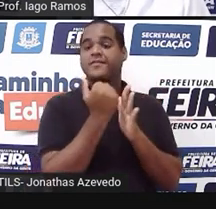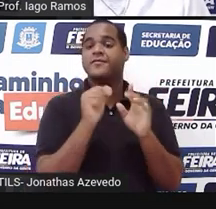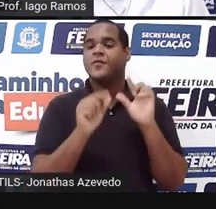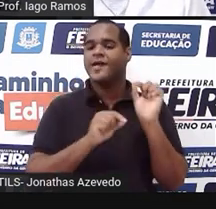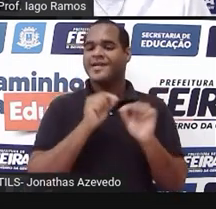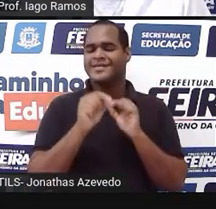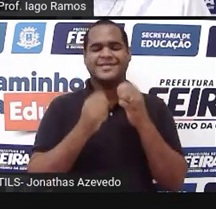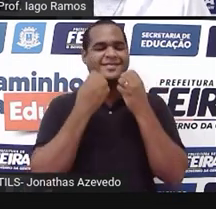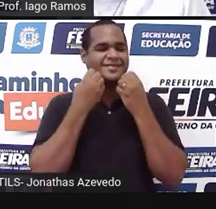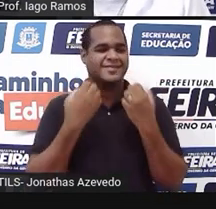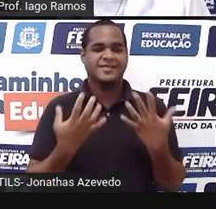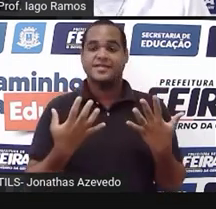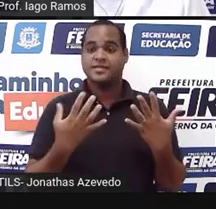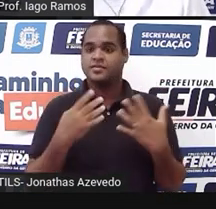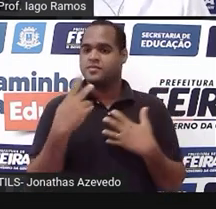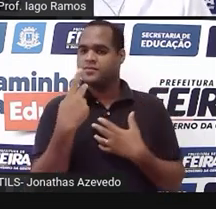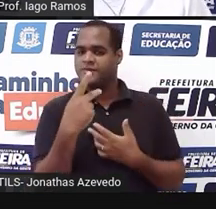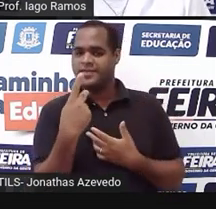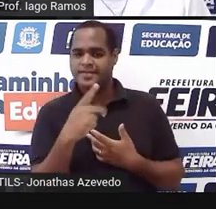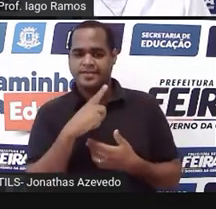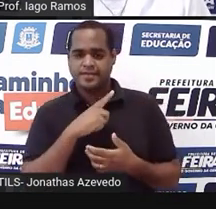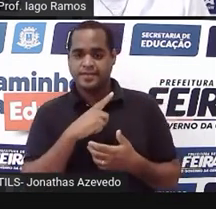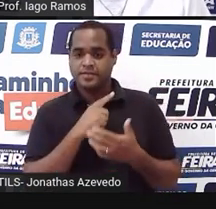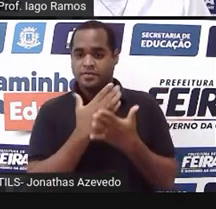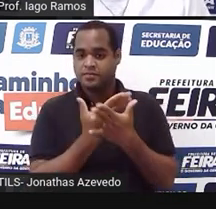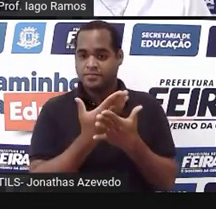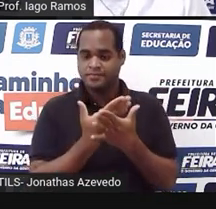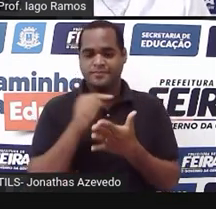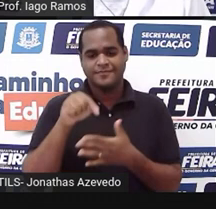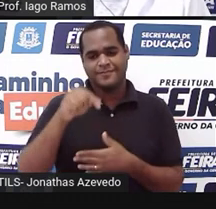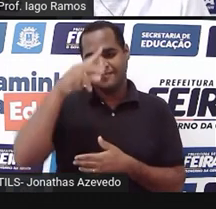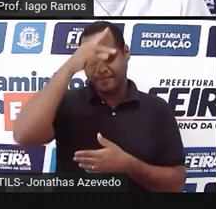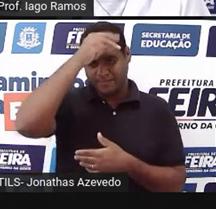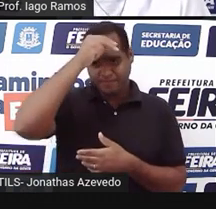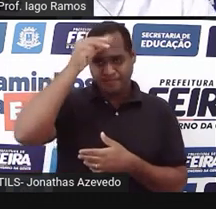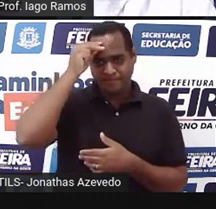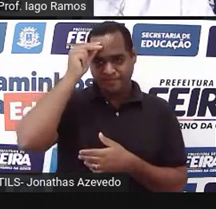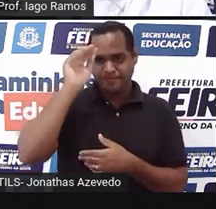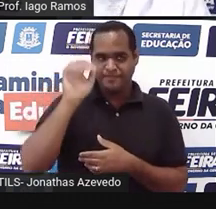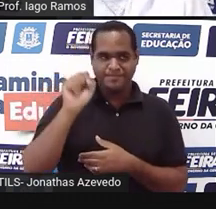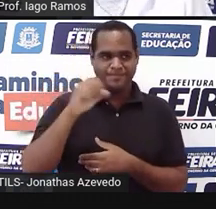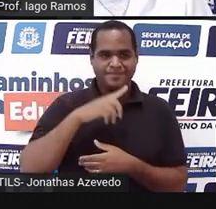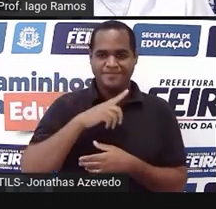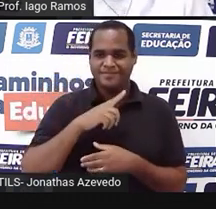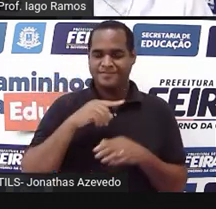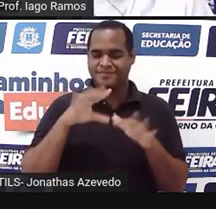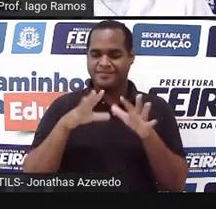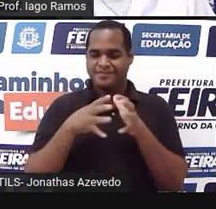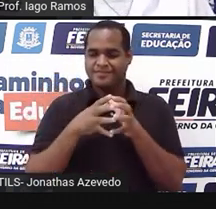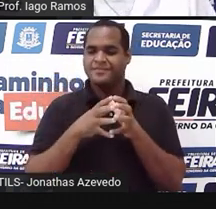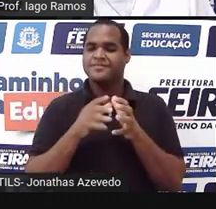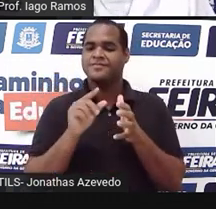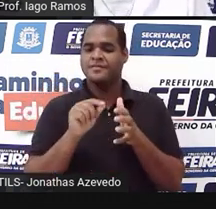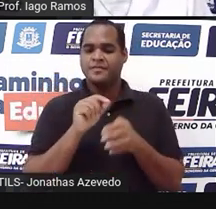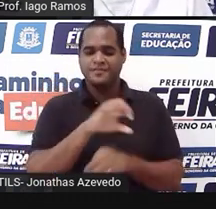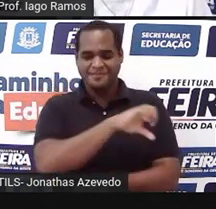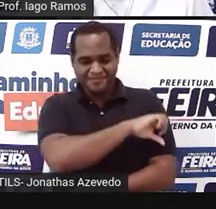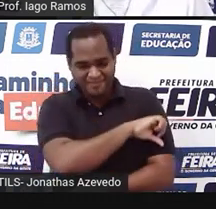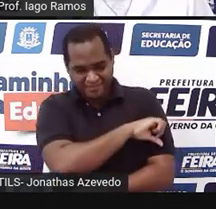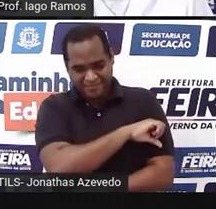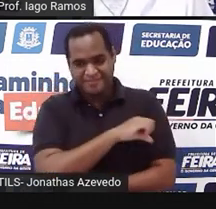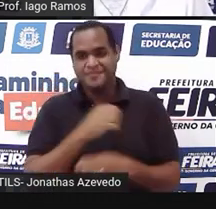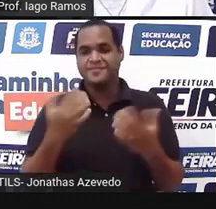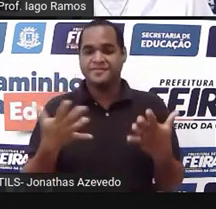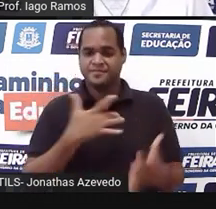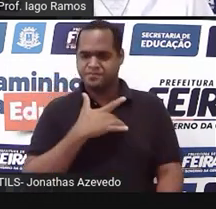aula é isso aí para você que é estudante da nossa rede Municipal de Ensino das turmas de 9º ano